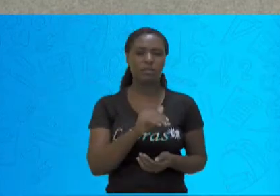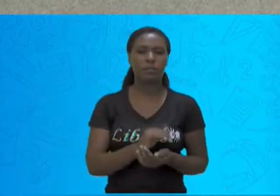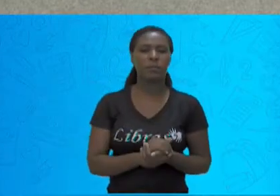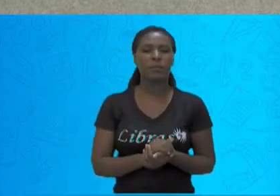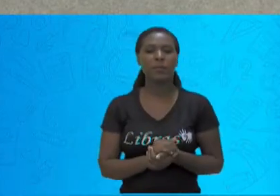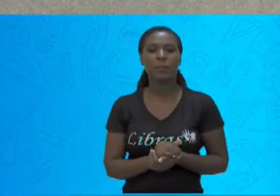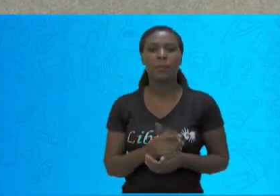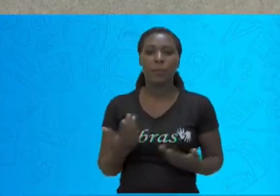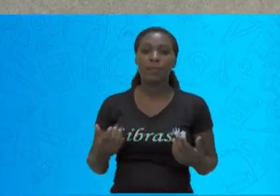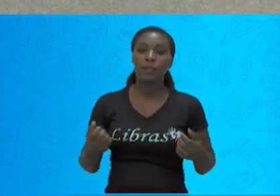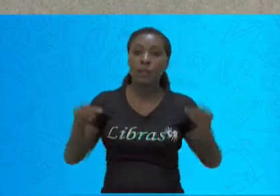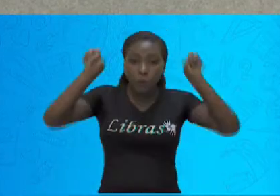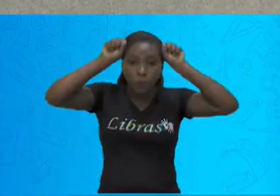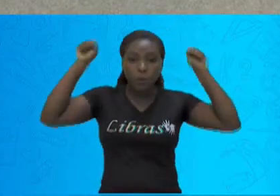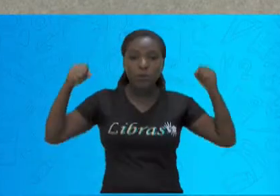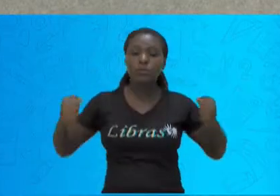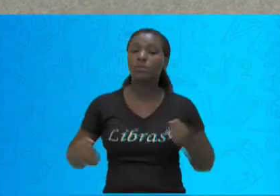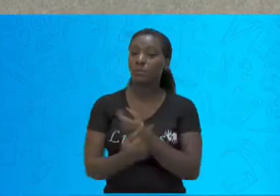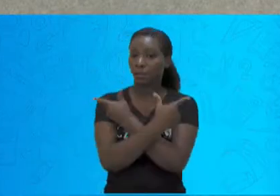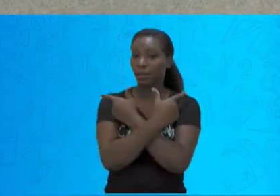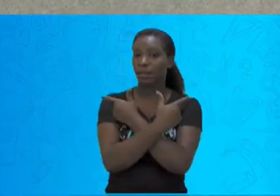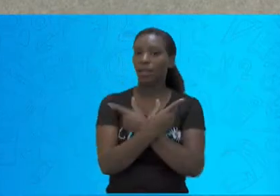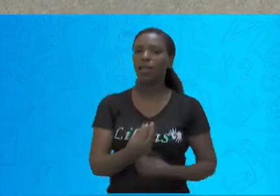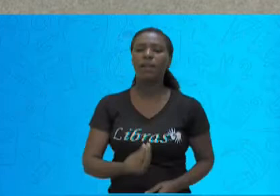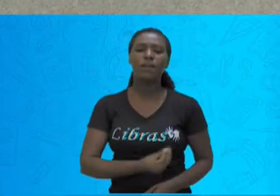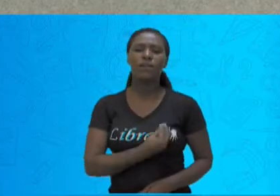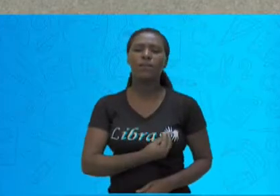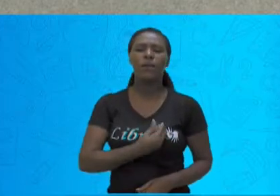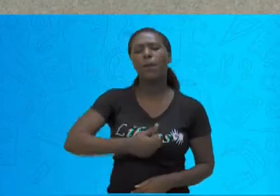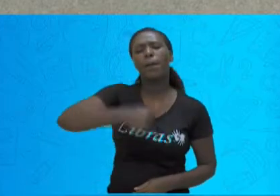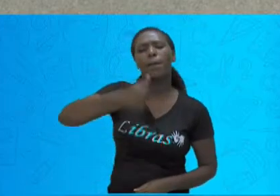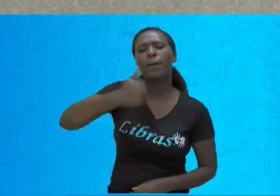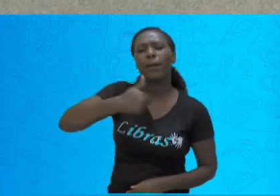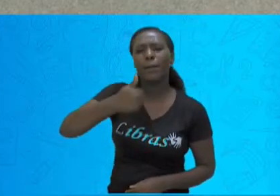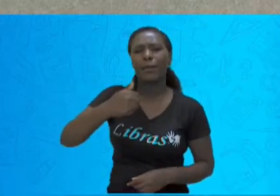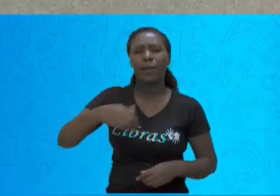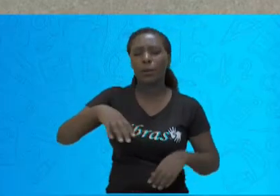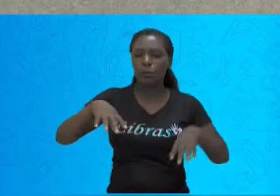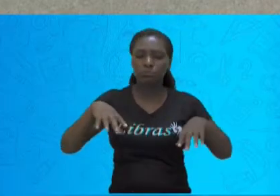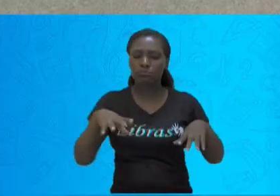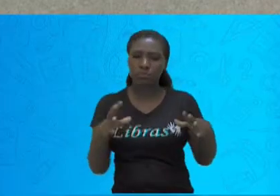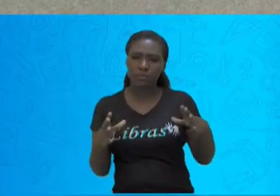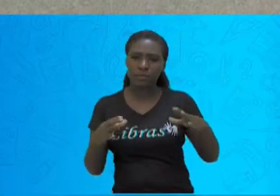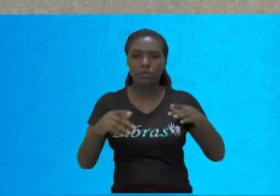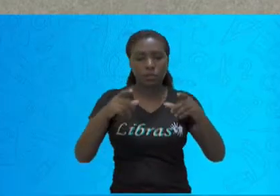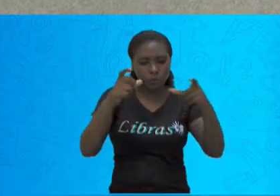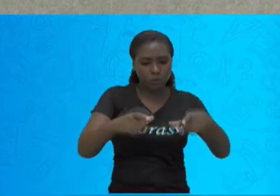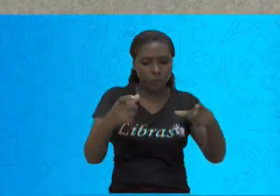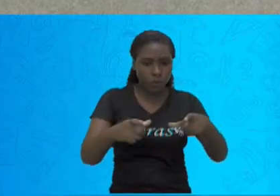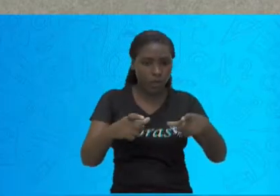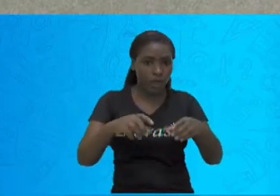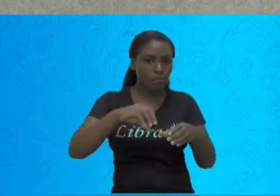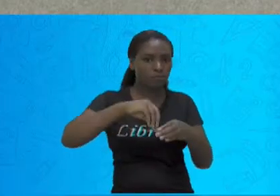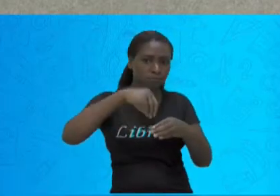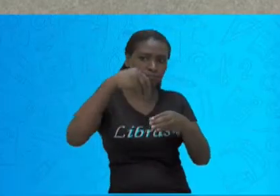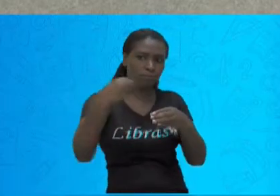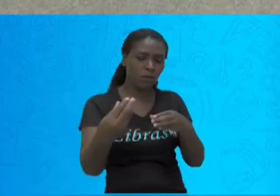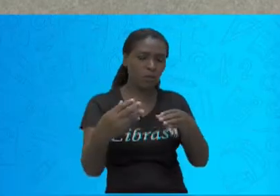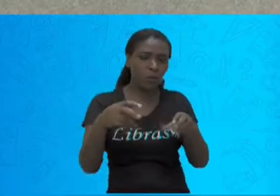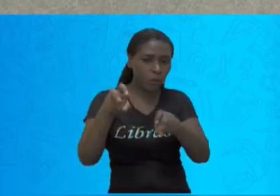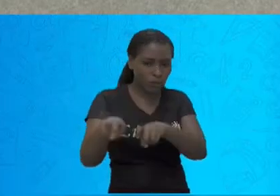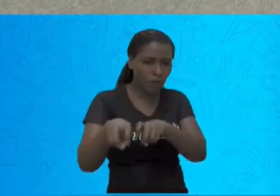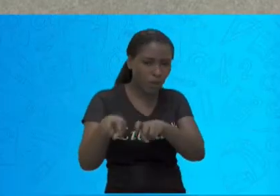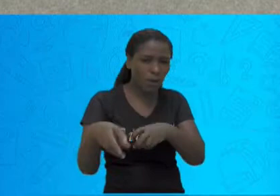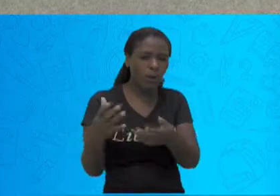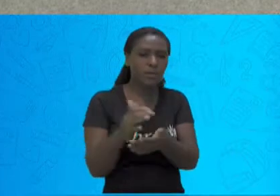viveram primeiramente em aldeias, mais tarde construíram cidades com grandes templos, pirâmides